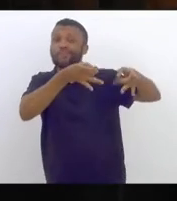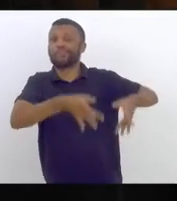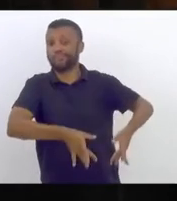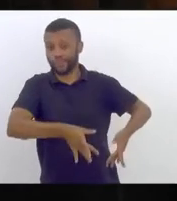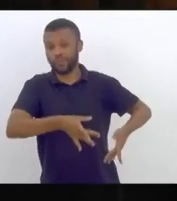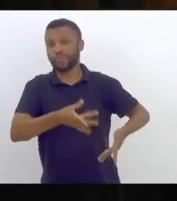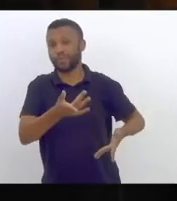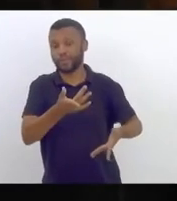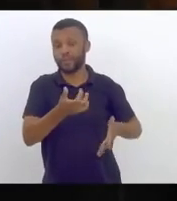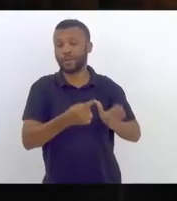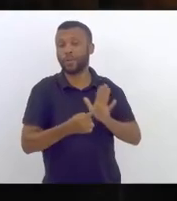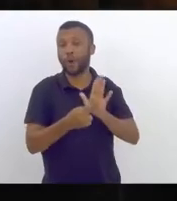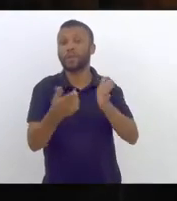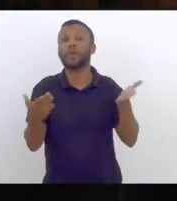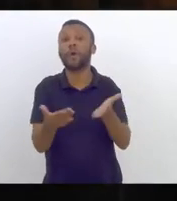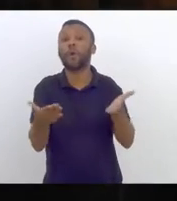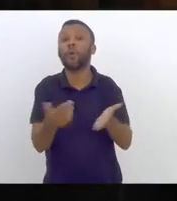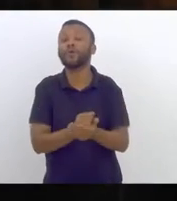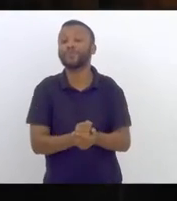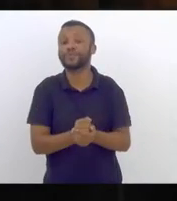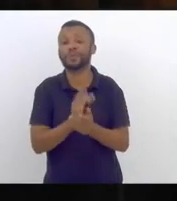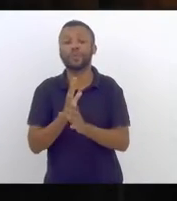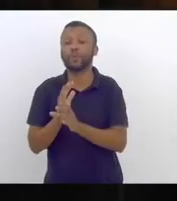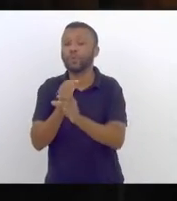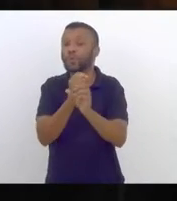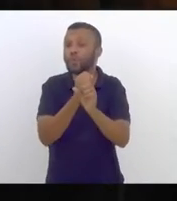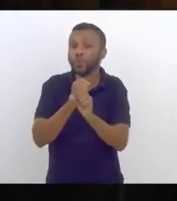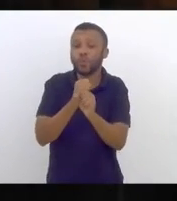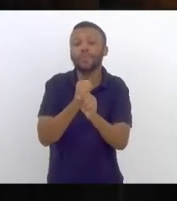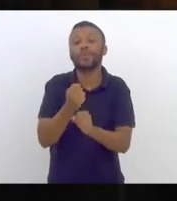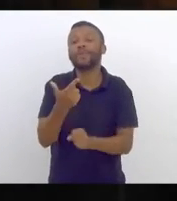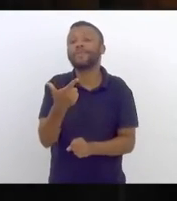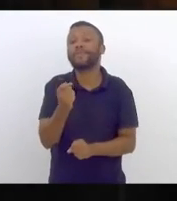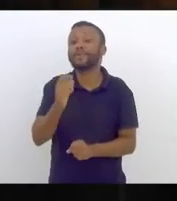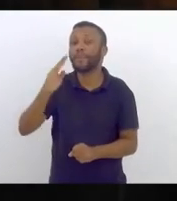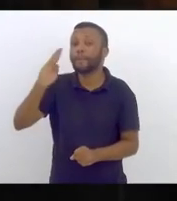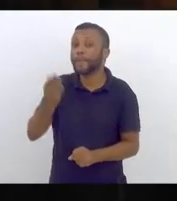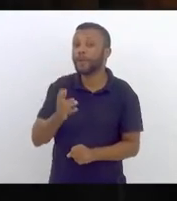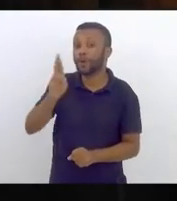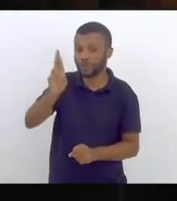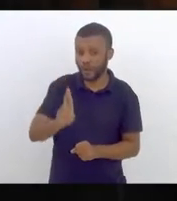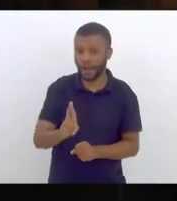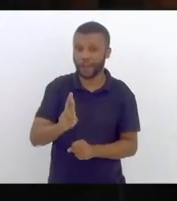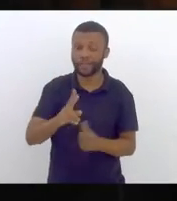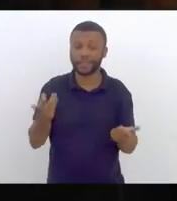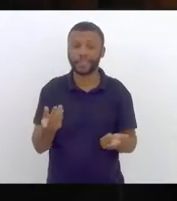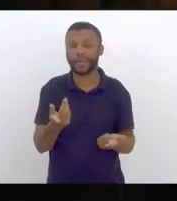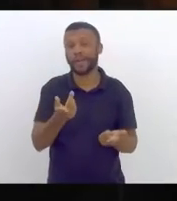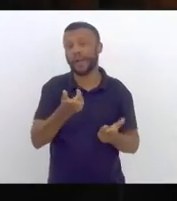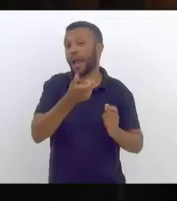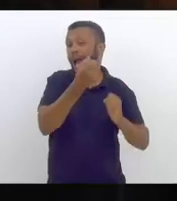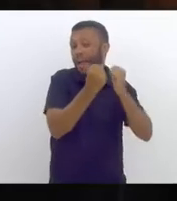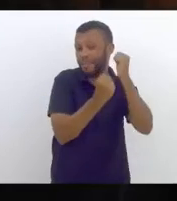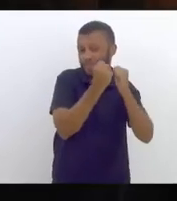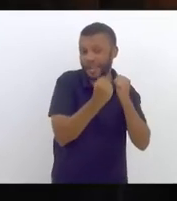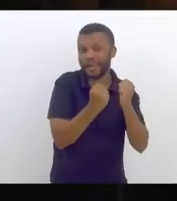isso representa, chega à ordem de 20 bilhões, um aumento de cerca